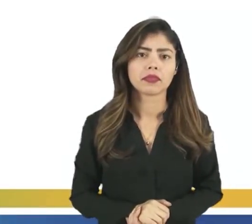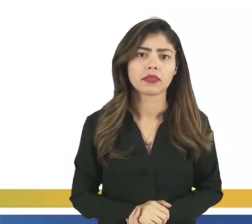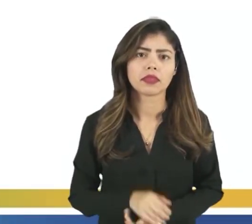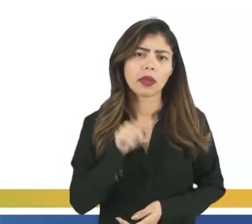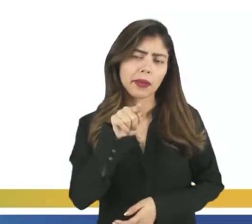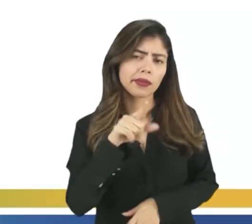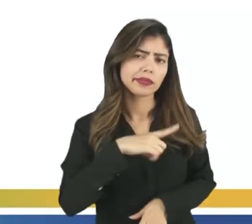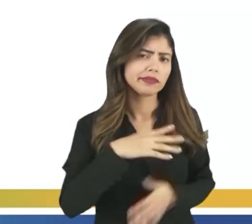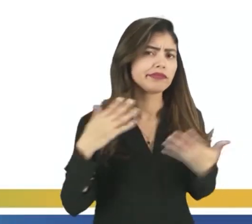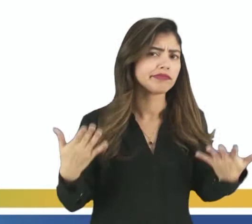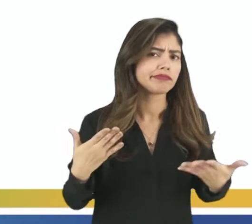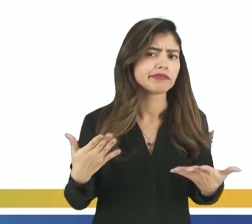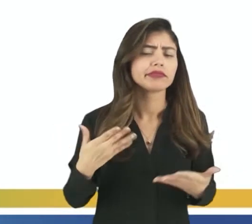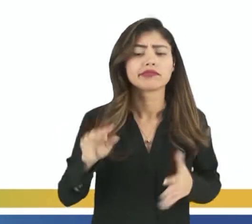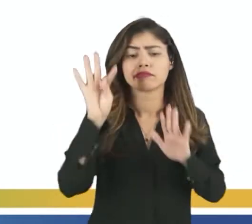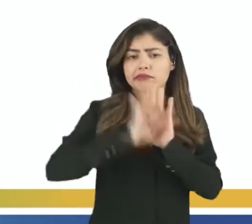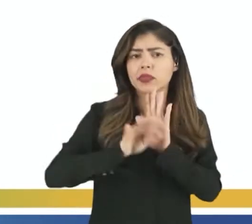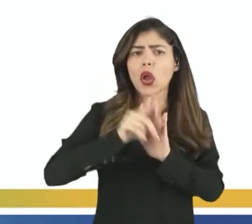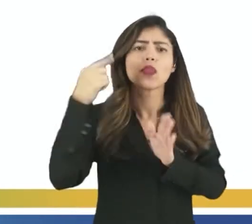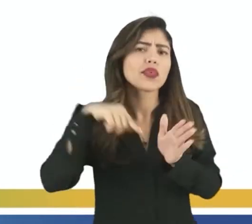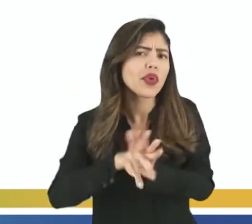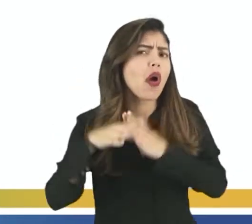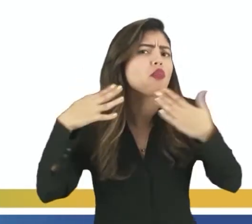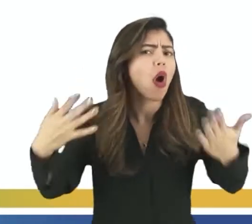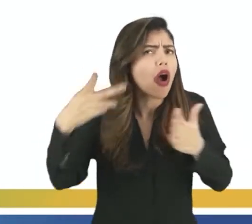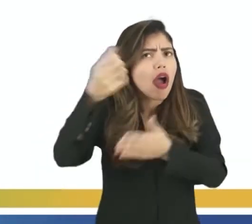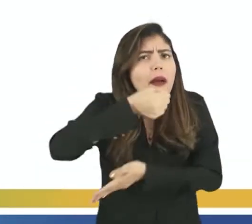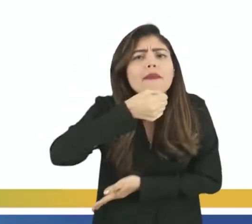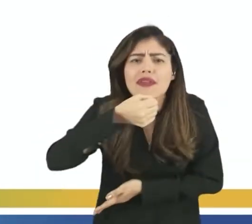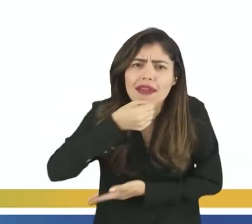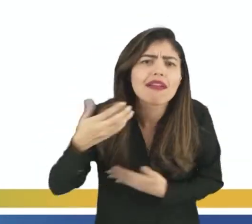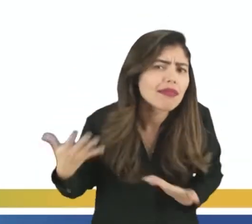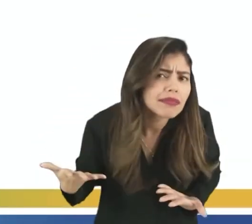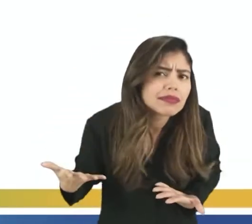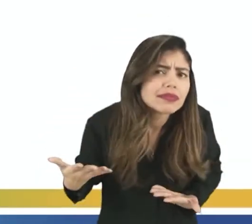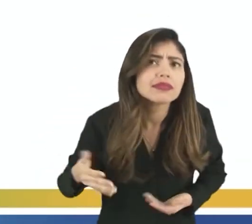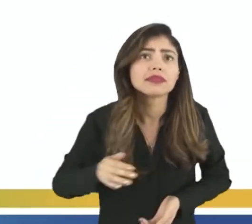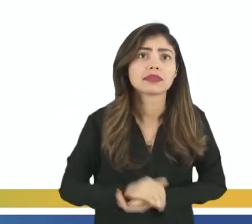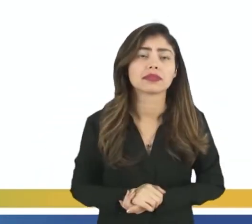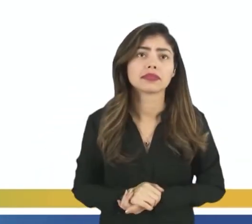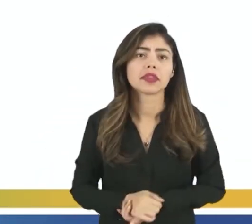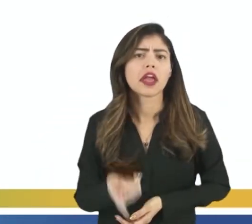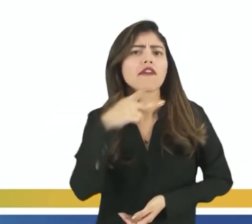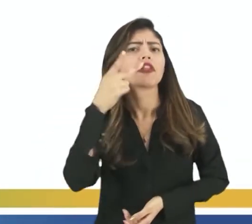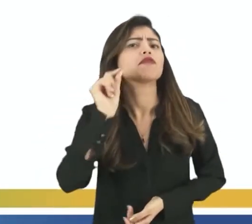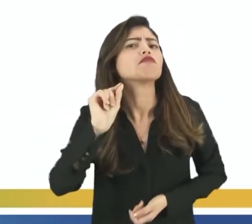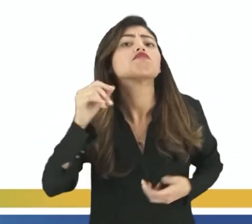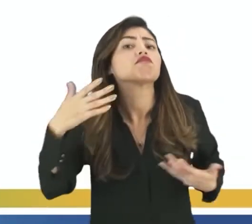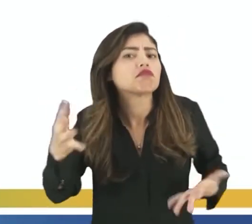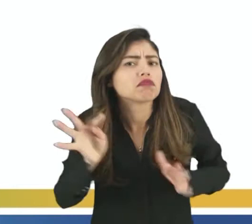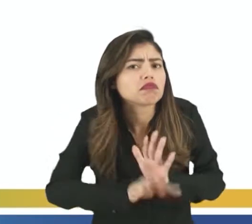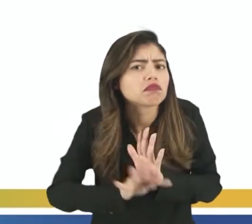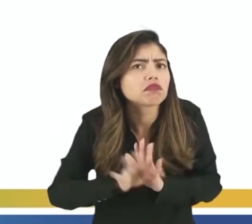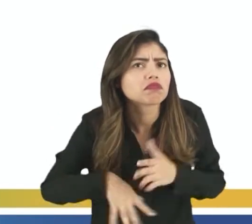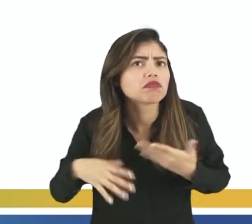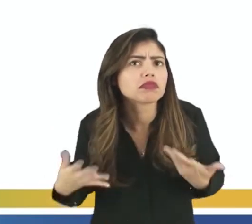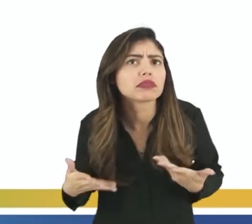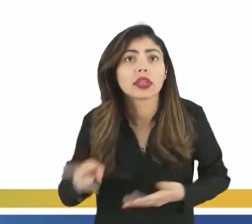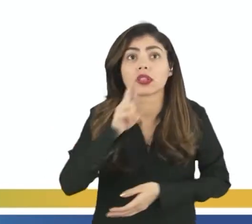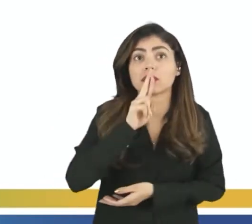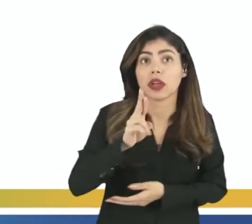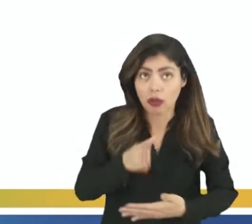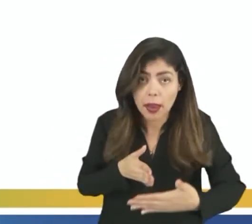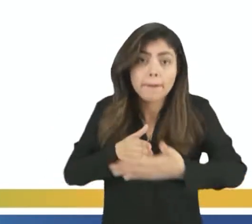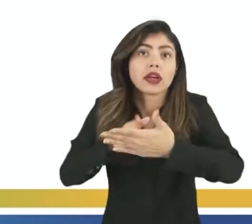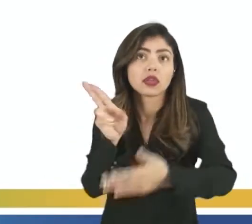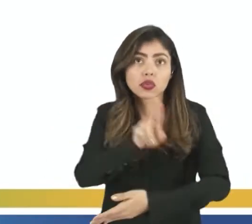E aí nós temos, nesse texto que a gente leu, a pergunta: qual o assunto da reportagem? Está falando de que esse texto? Resposta: